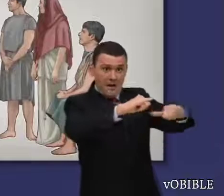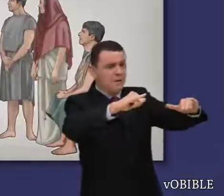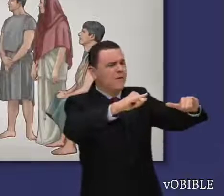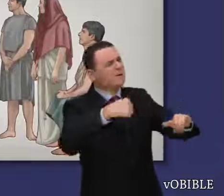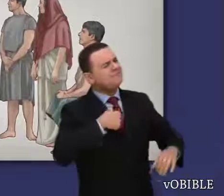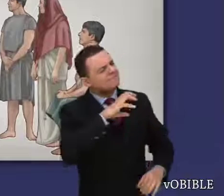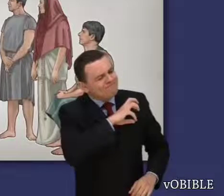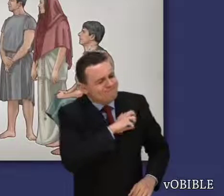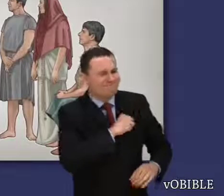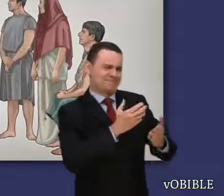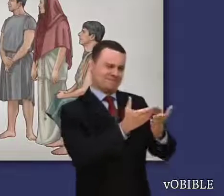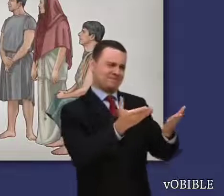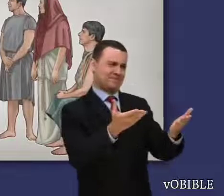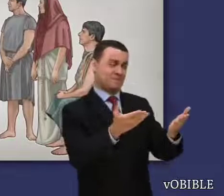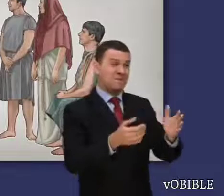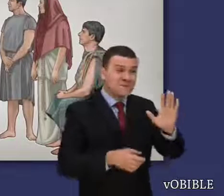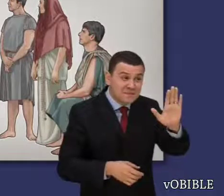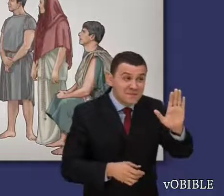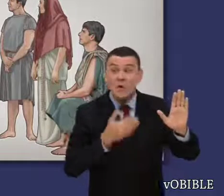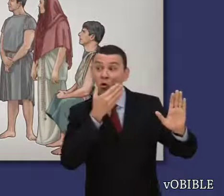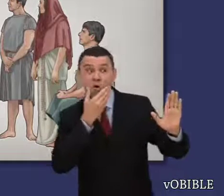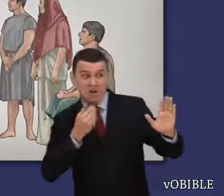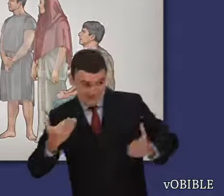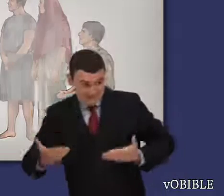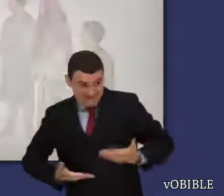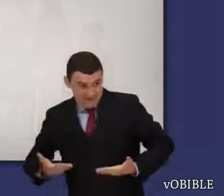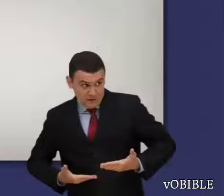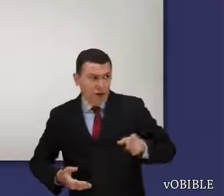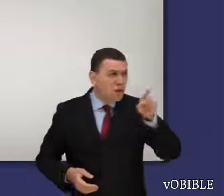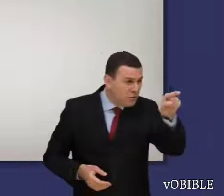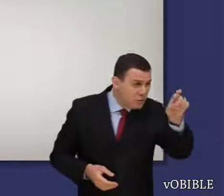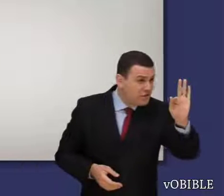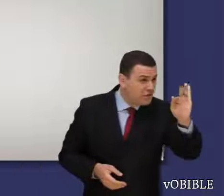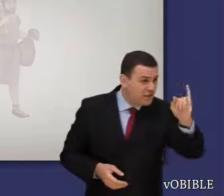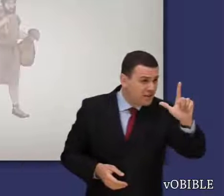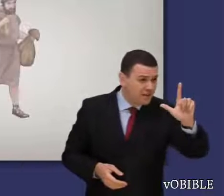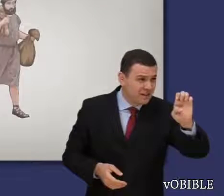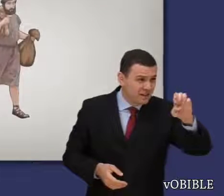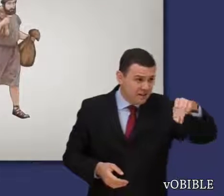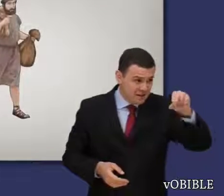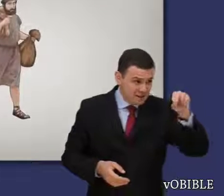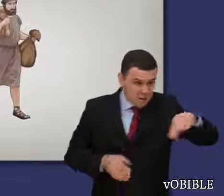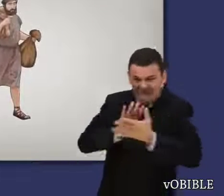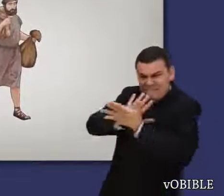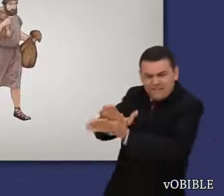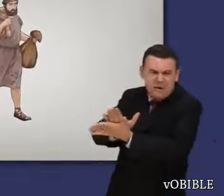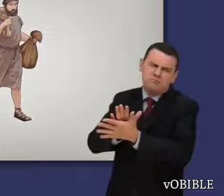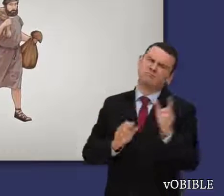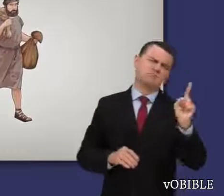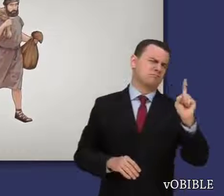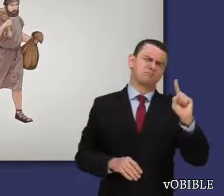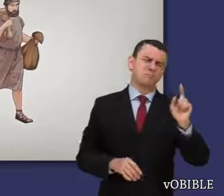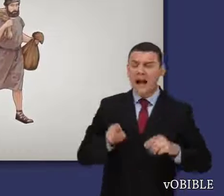pessoas da congregação que se reuniam na casa dele, incluindo Áfia e Arquipo. Paulo diz para Filémon que Onésimo